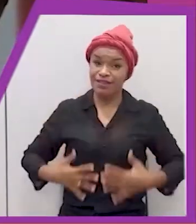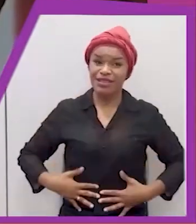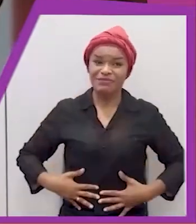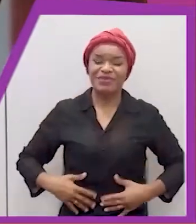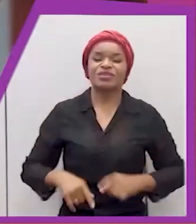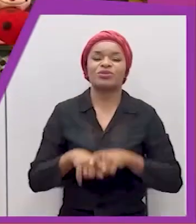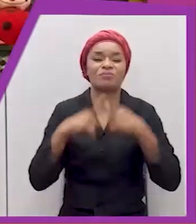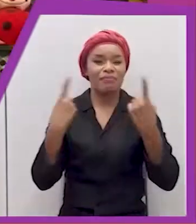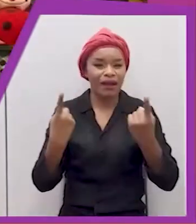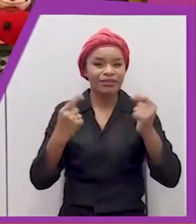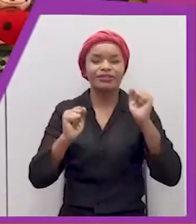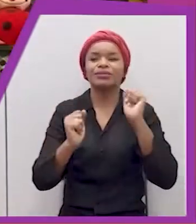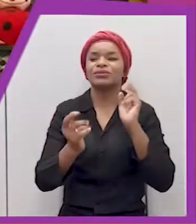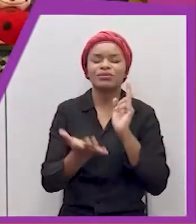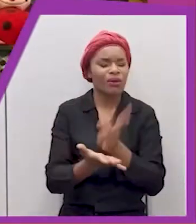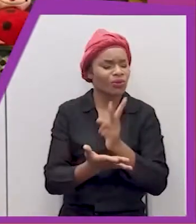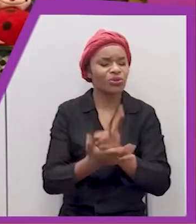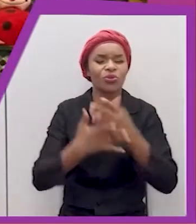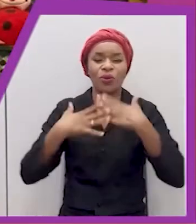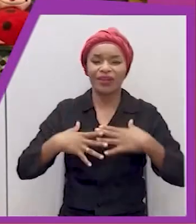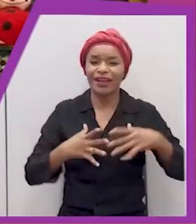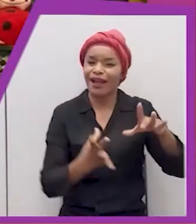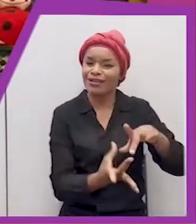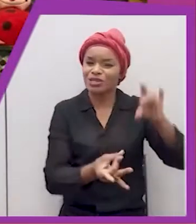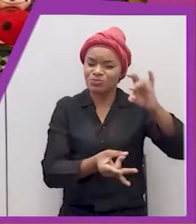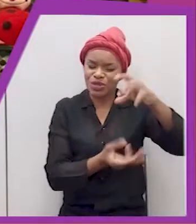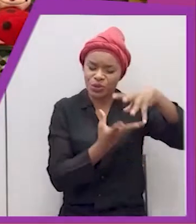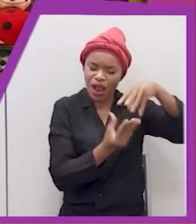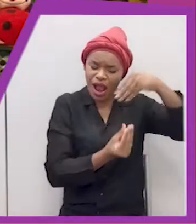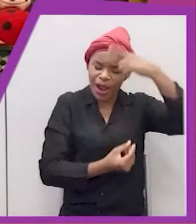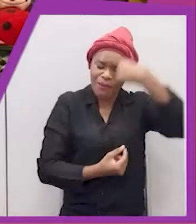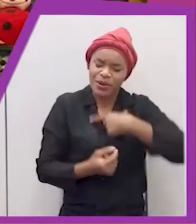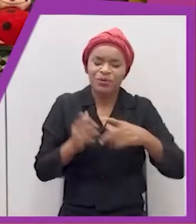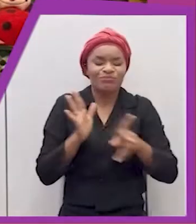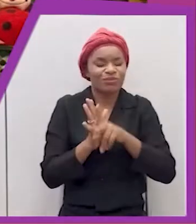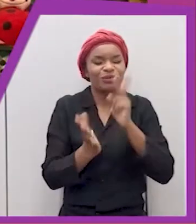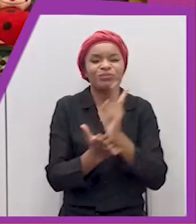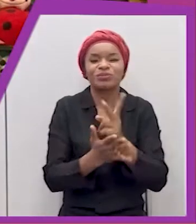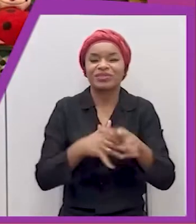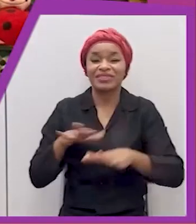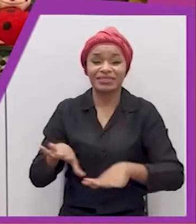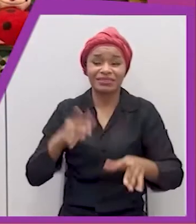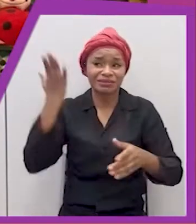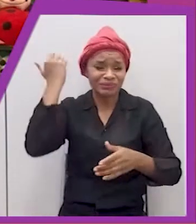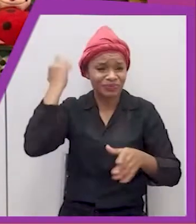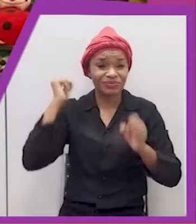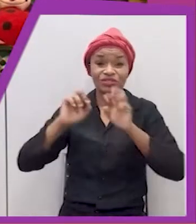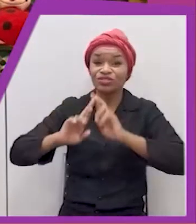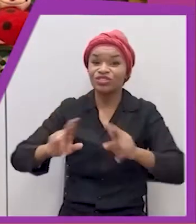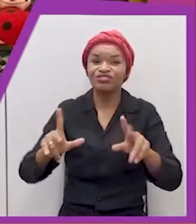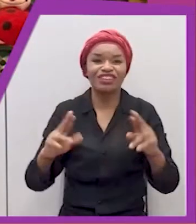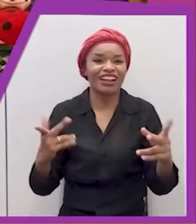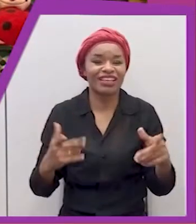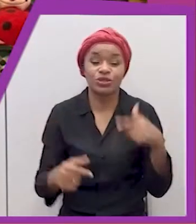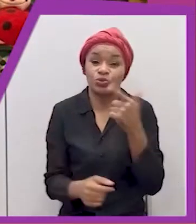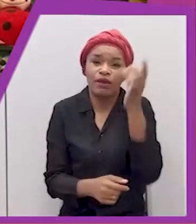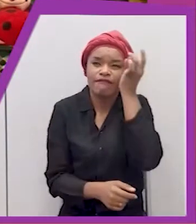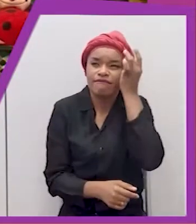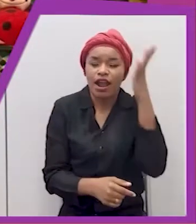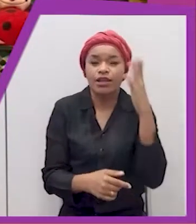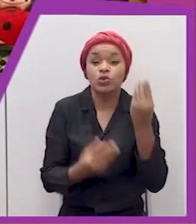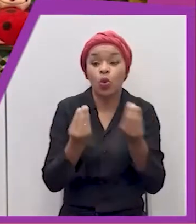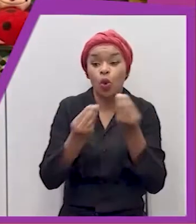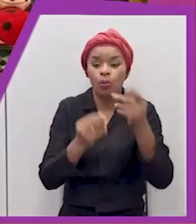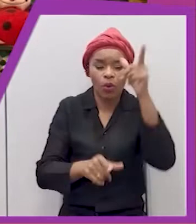Falando nisso quando você era criança tinha a oportunidade assim de ter um autor indo na sua